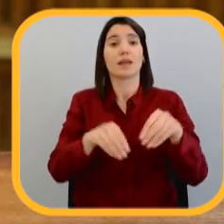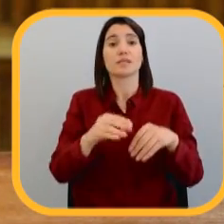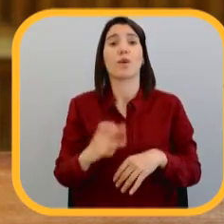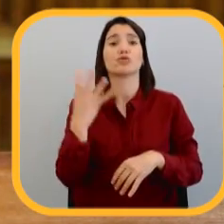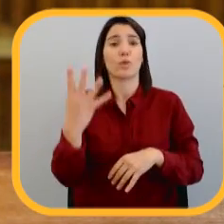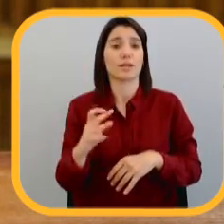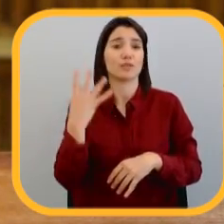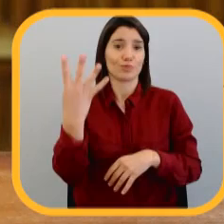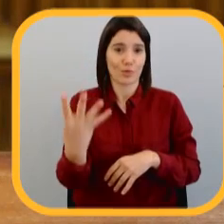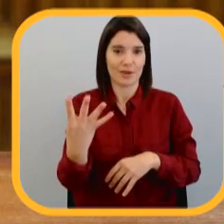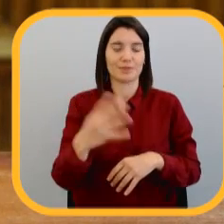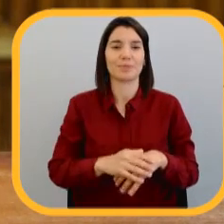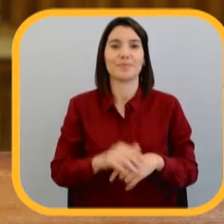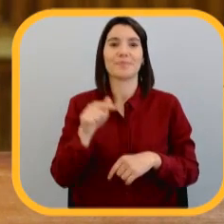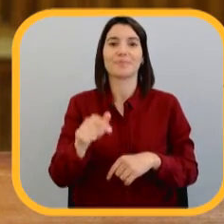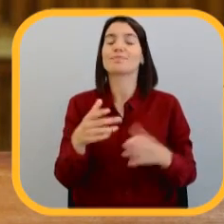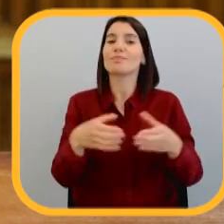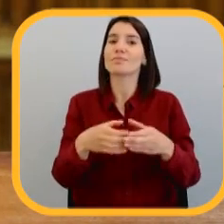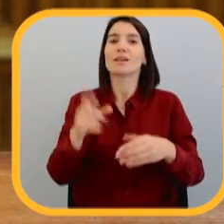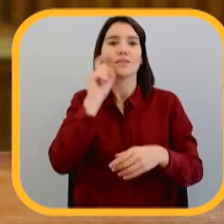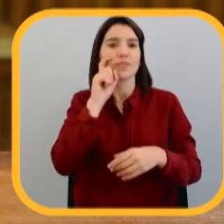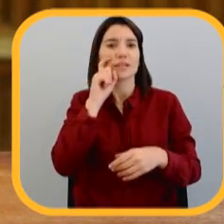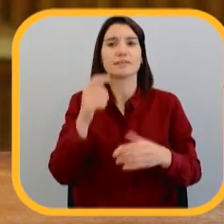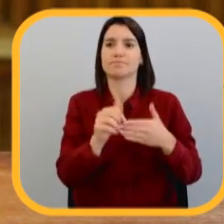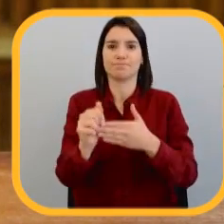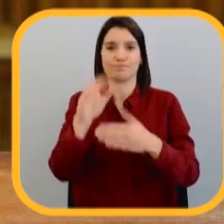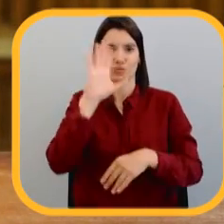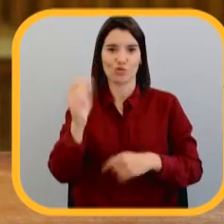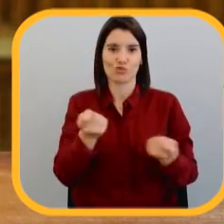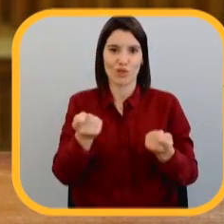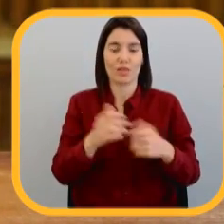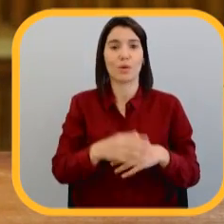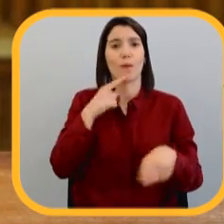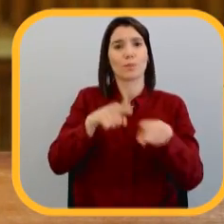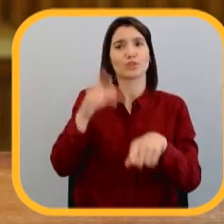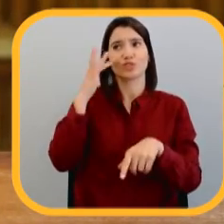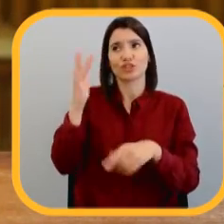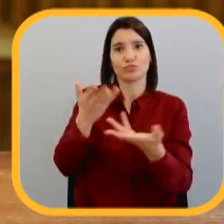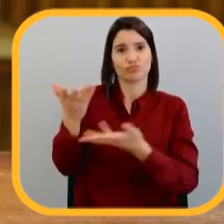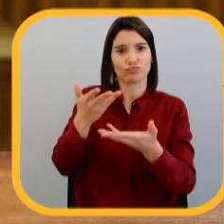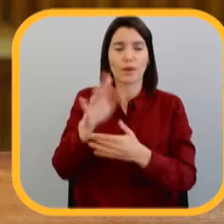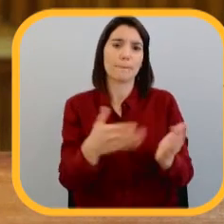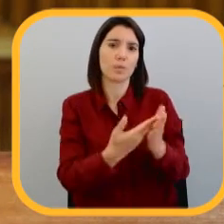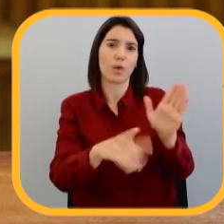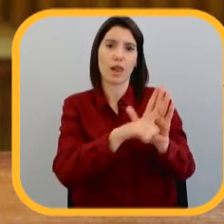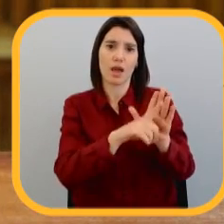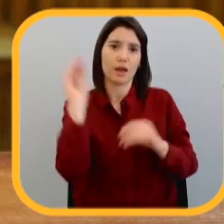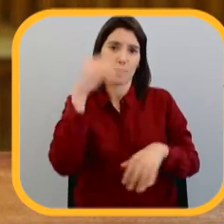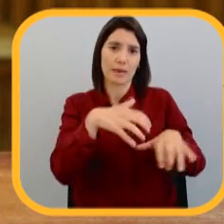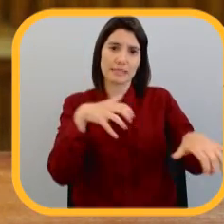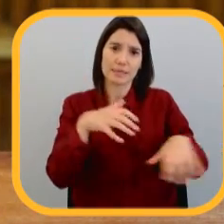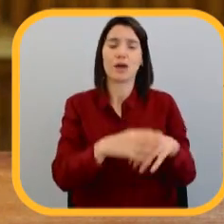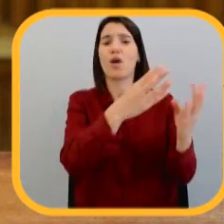de 4 em 4 anos. Este órgão dedica-se à defesa e à liderança do Estado, conduz a política externa, propõe leis à Assembleia da